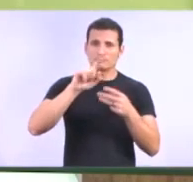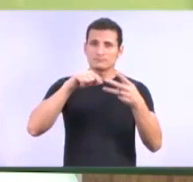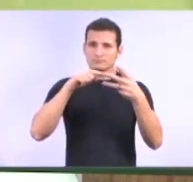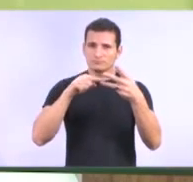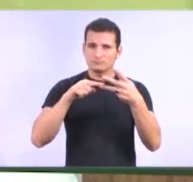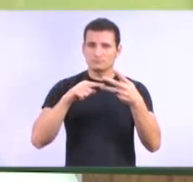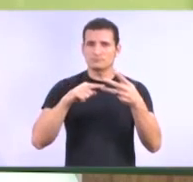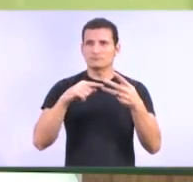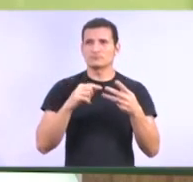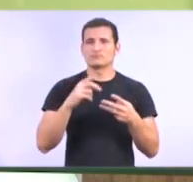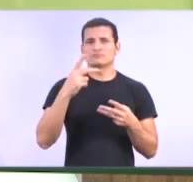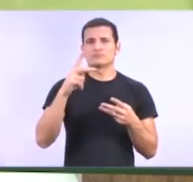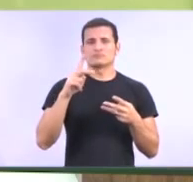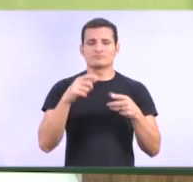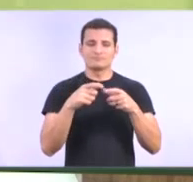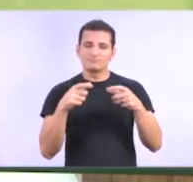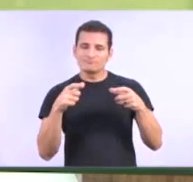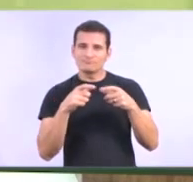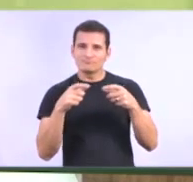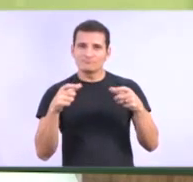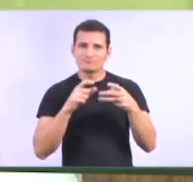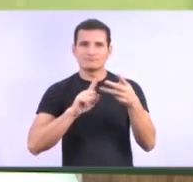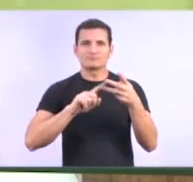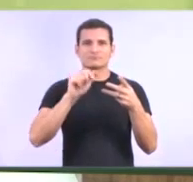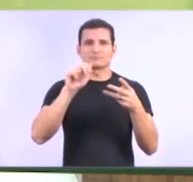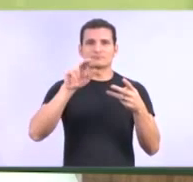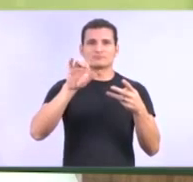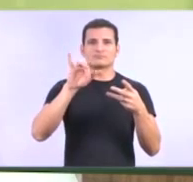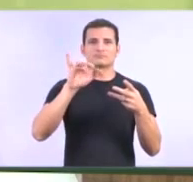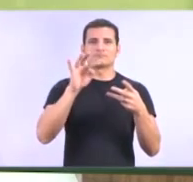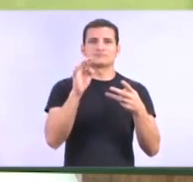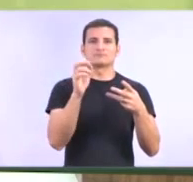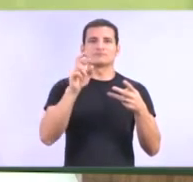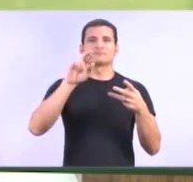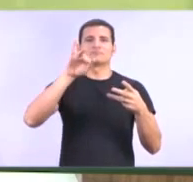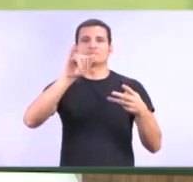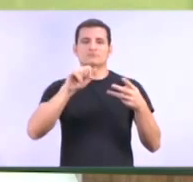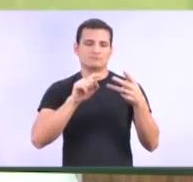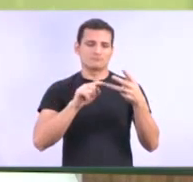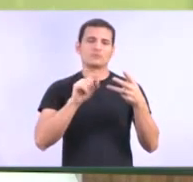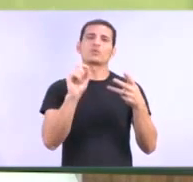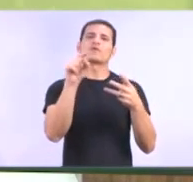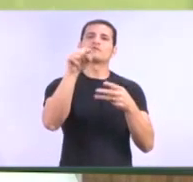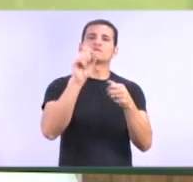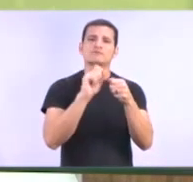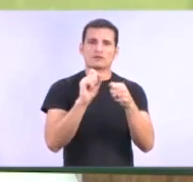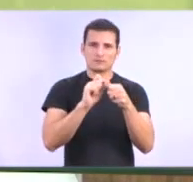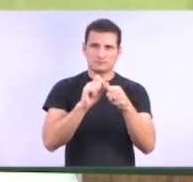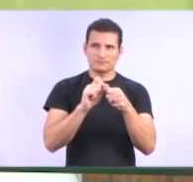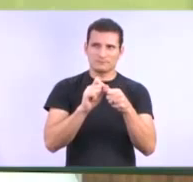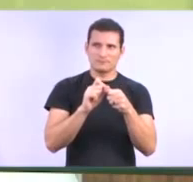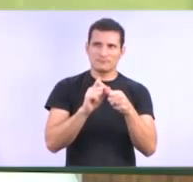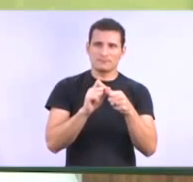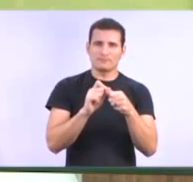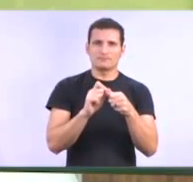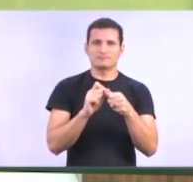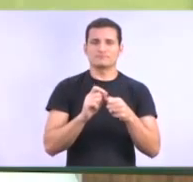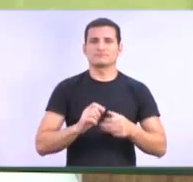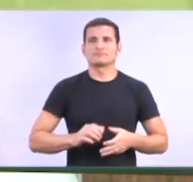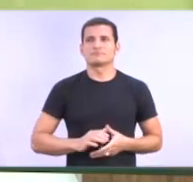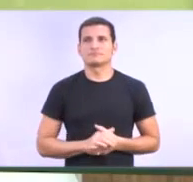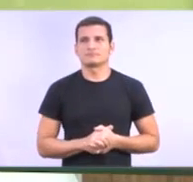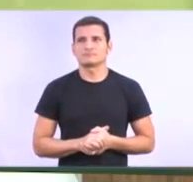seu bilhetinho que você, então, quer auditoria. É o que você fez, está registrado, que você fez aquela viagem.